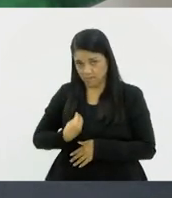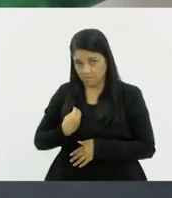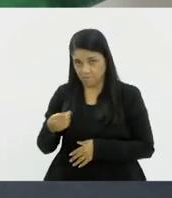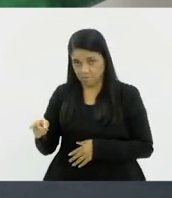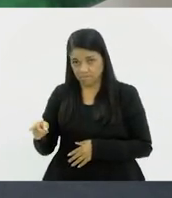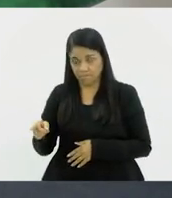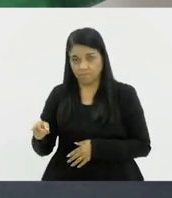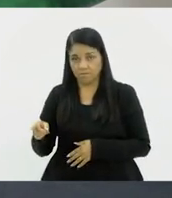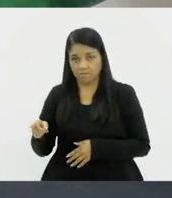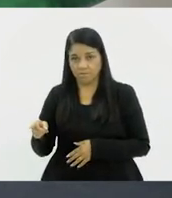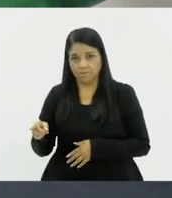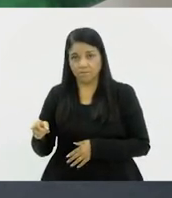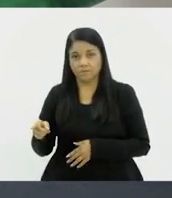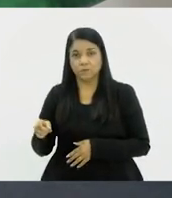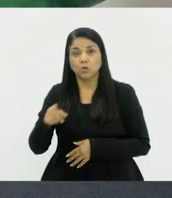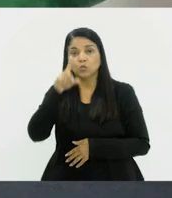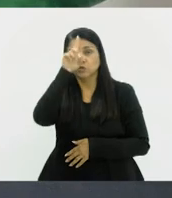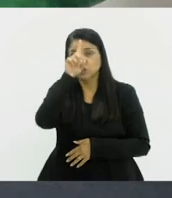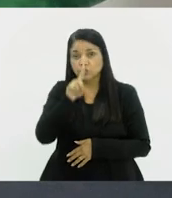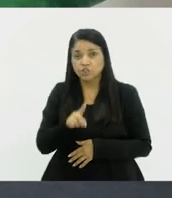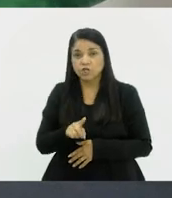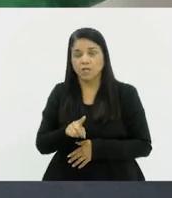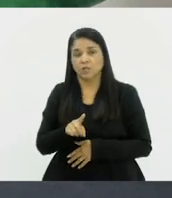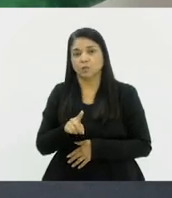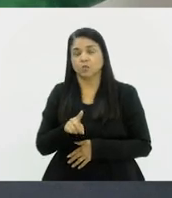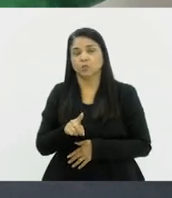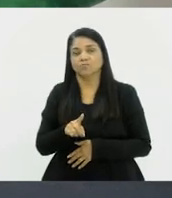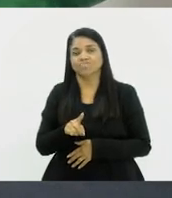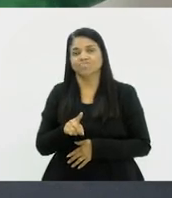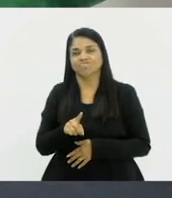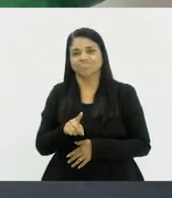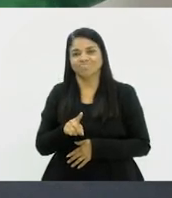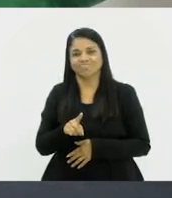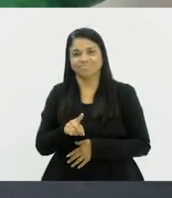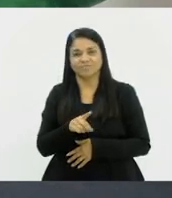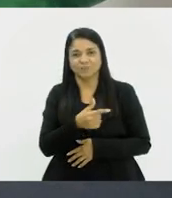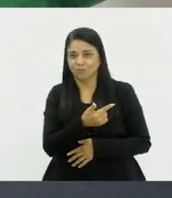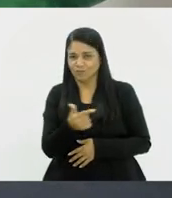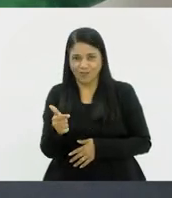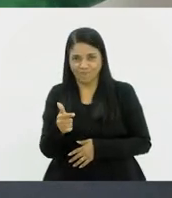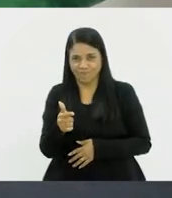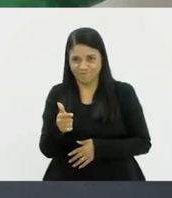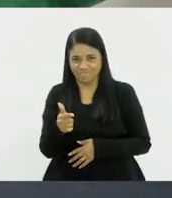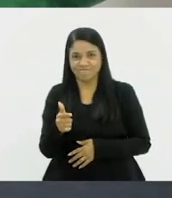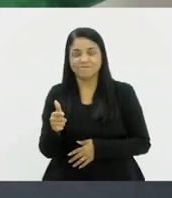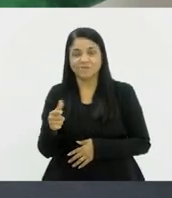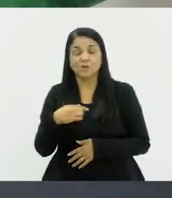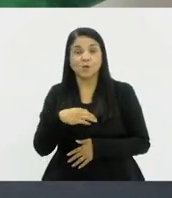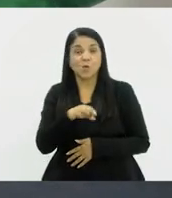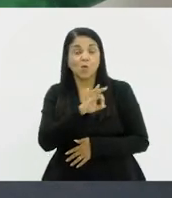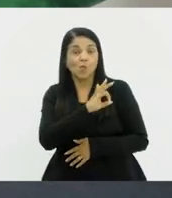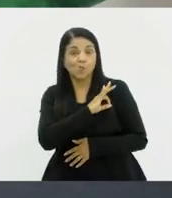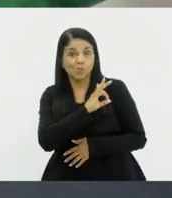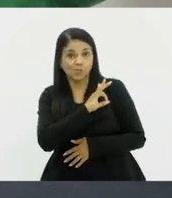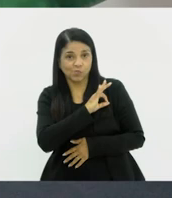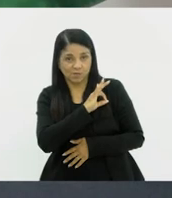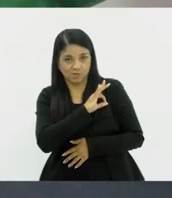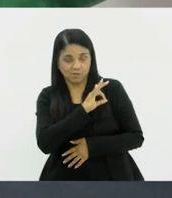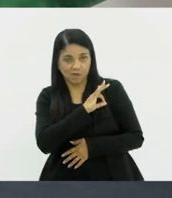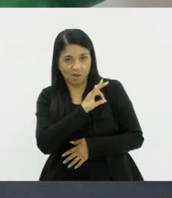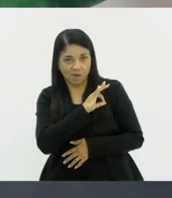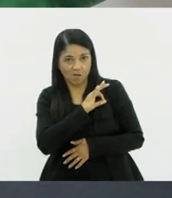eh o o o direito ele é contraditório né o policial normalmente ele tá envolvido